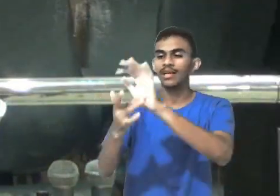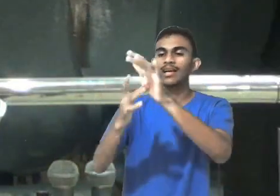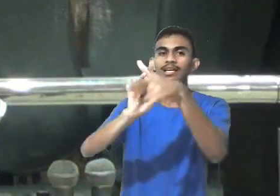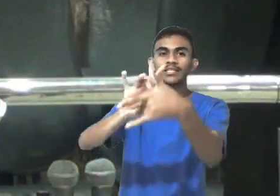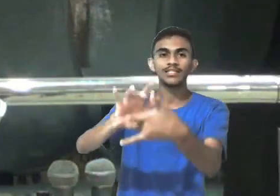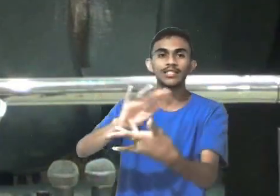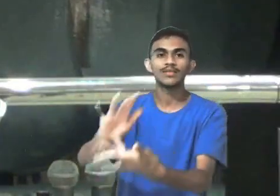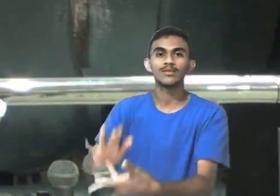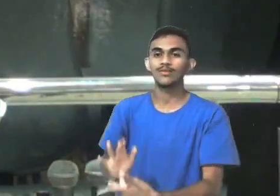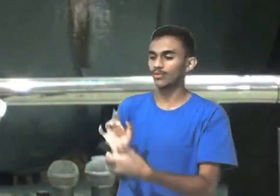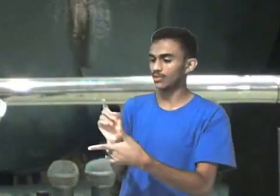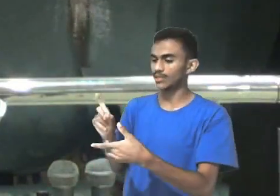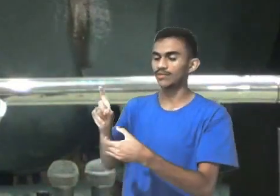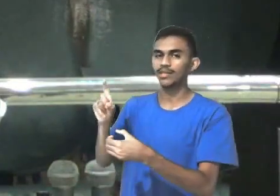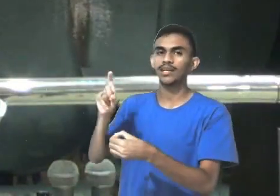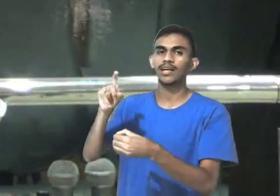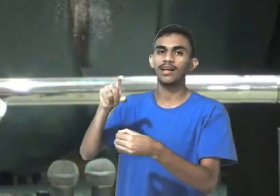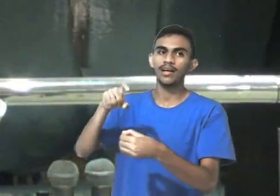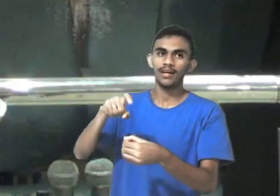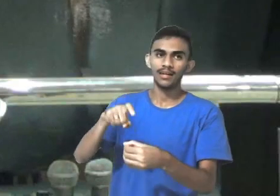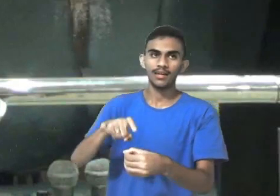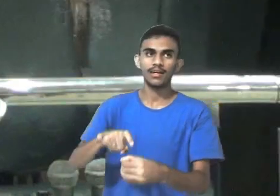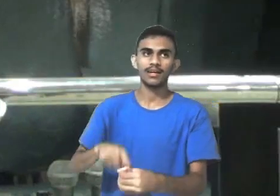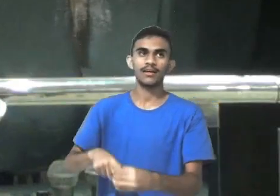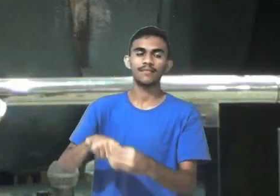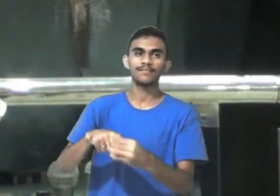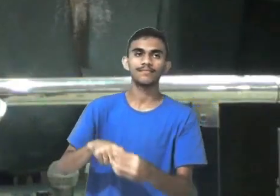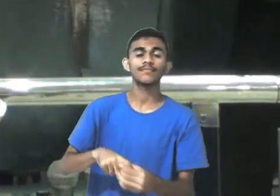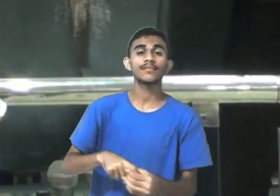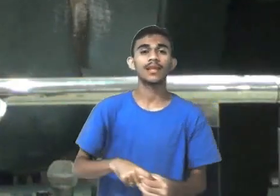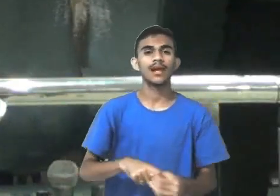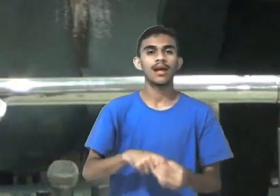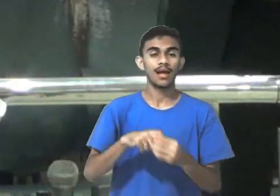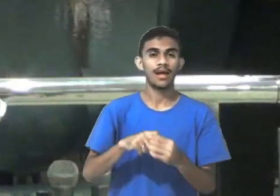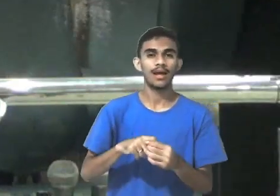cedo Jesus irá.